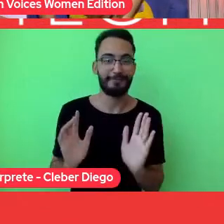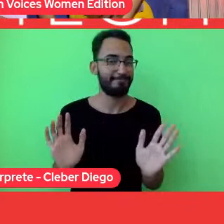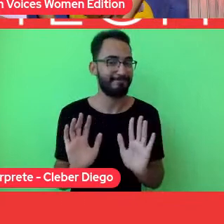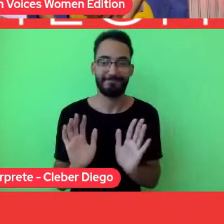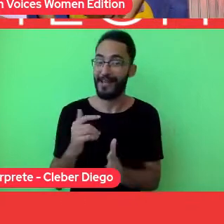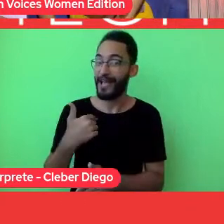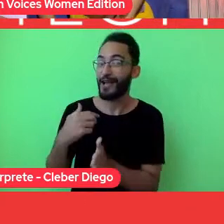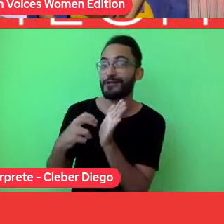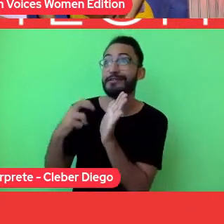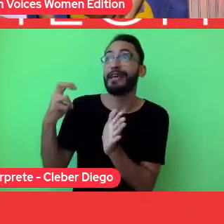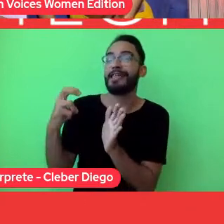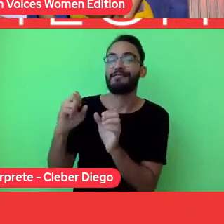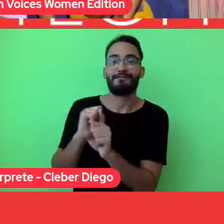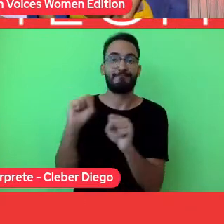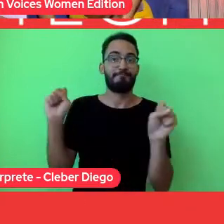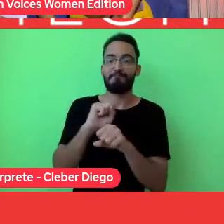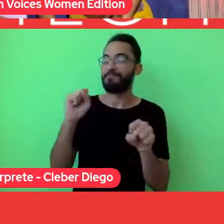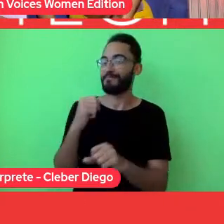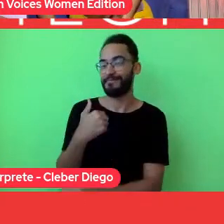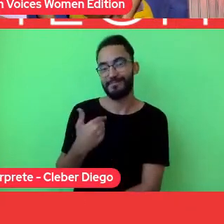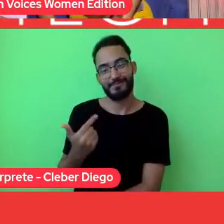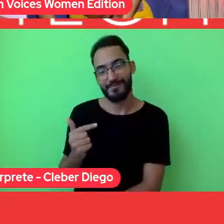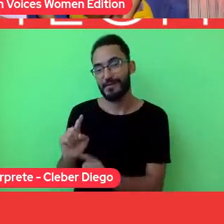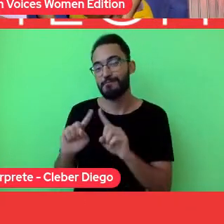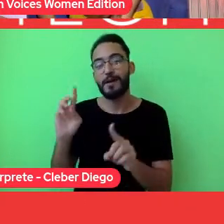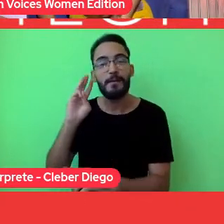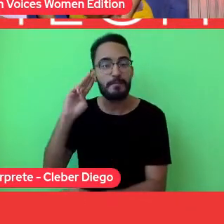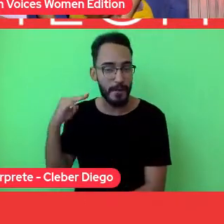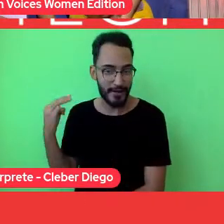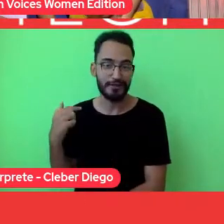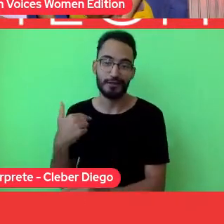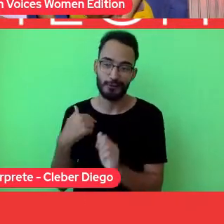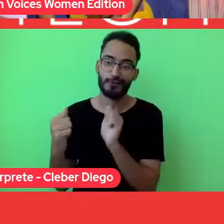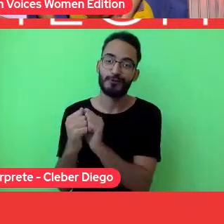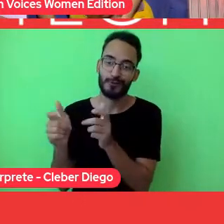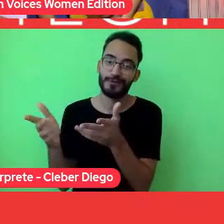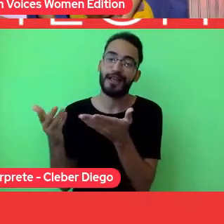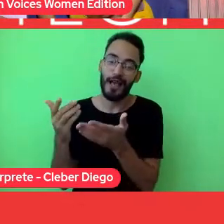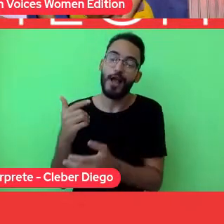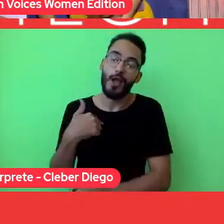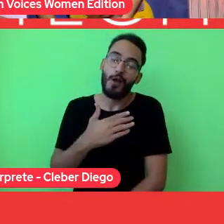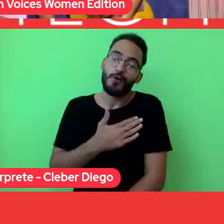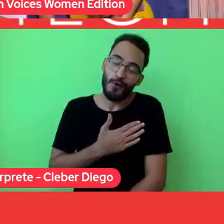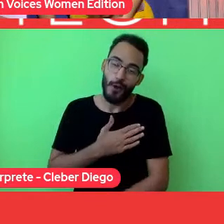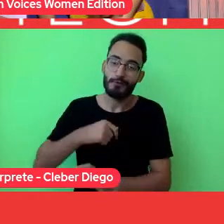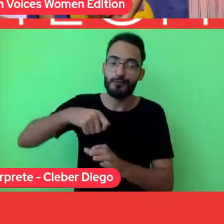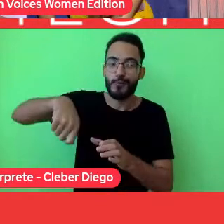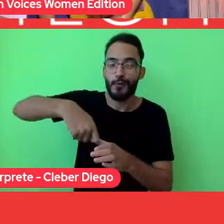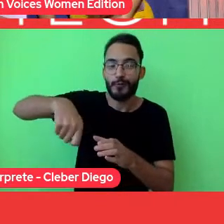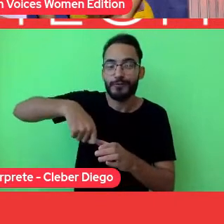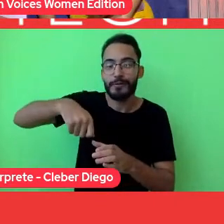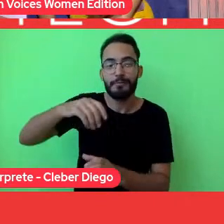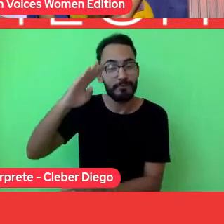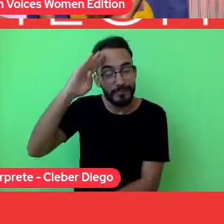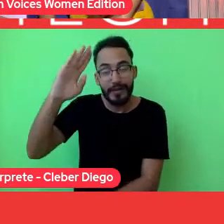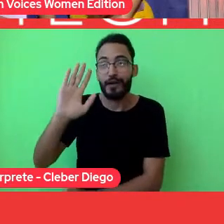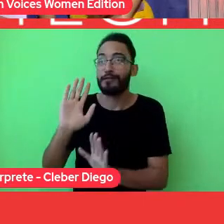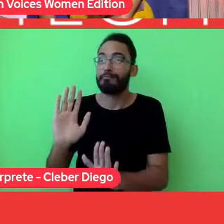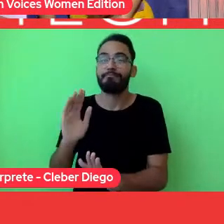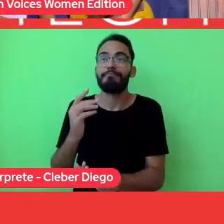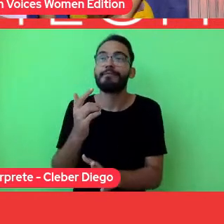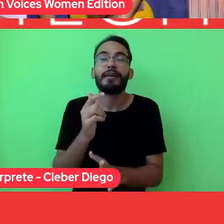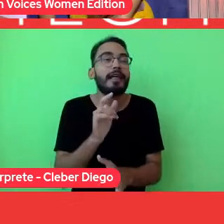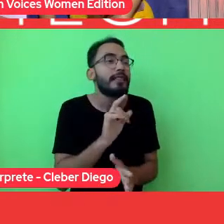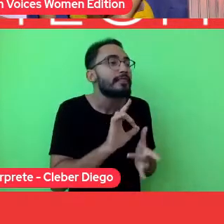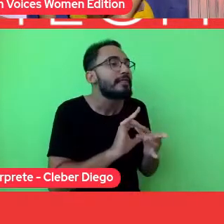cedo, mas eu estou com a Marcinha aí. É um dos meus hobbies prediletos também, é cozinhar, principalmente sem hora marcada,